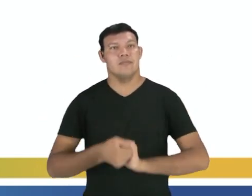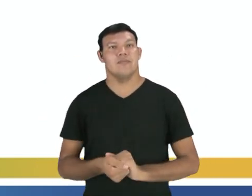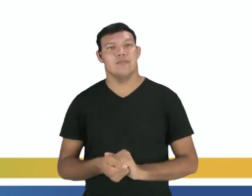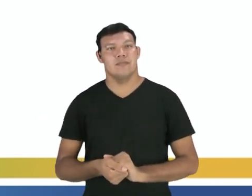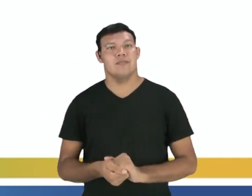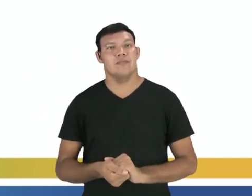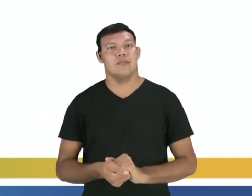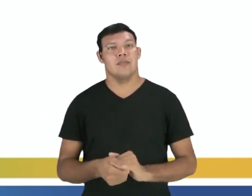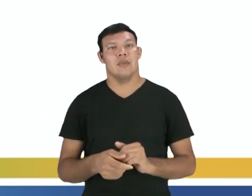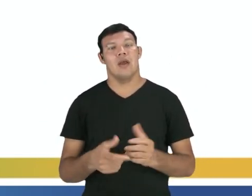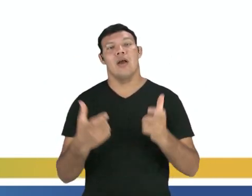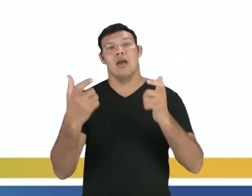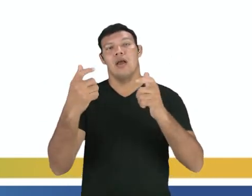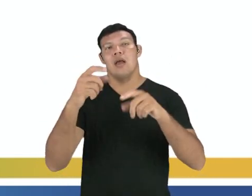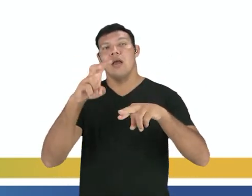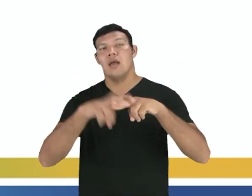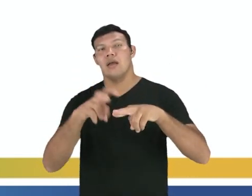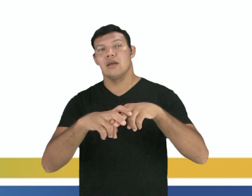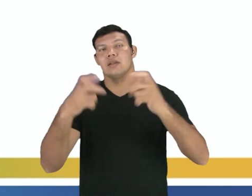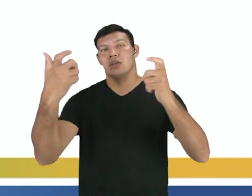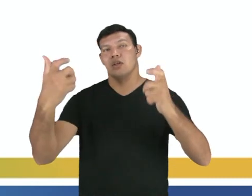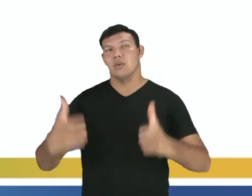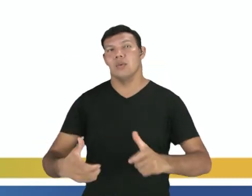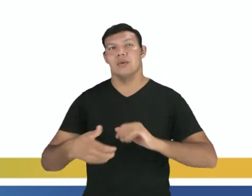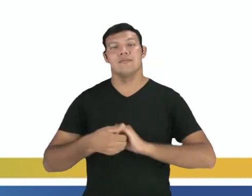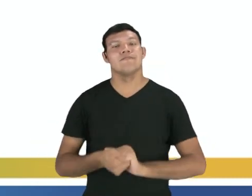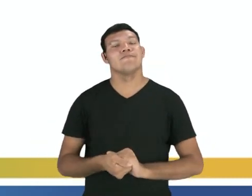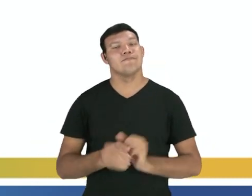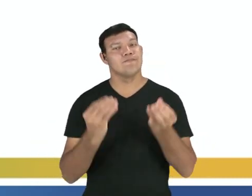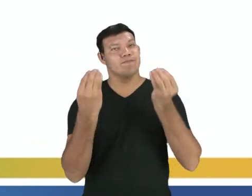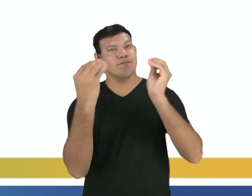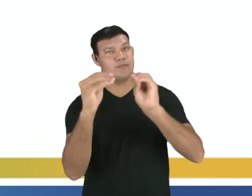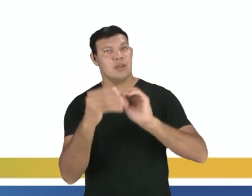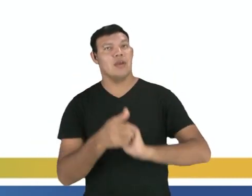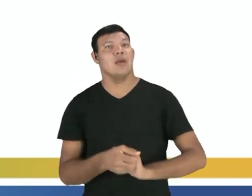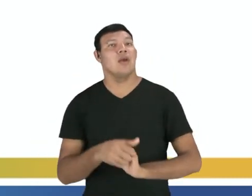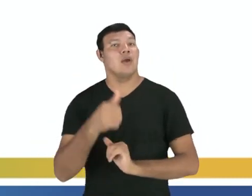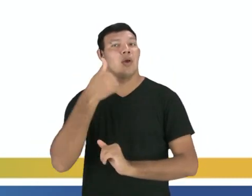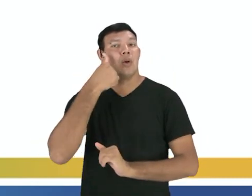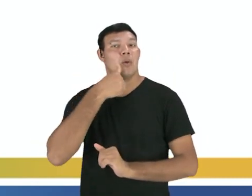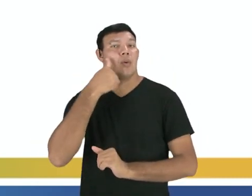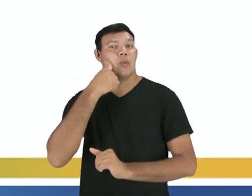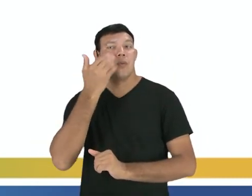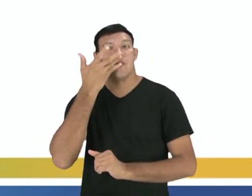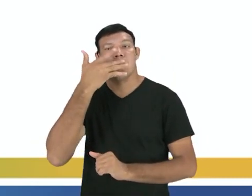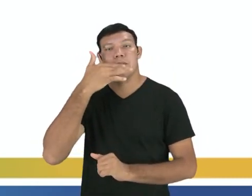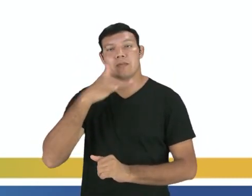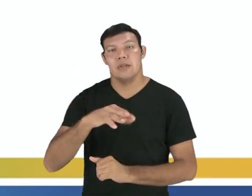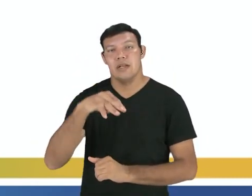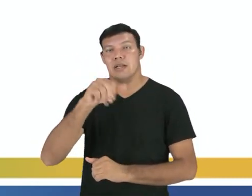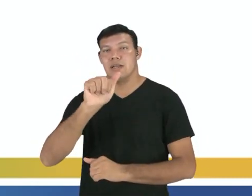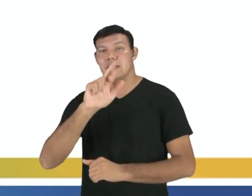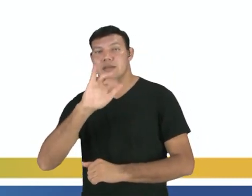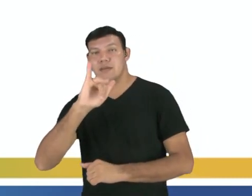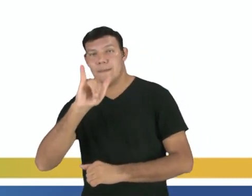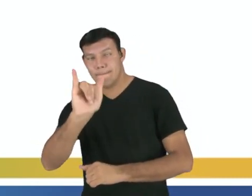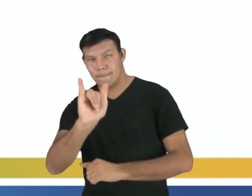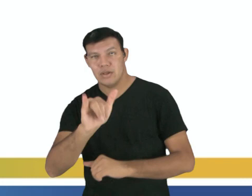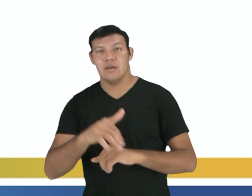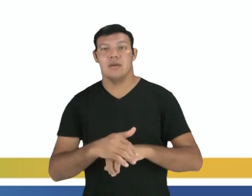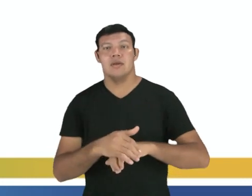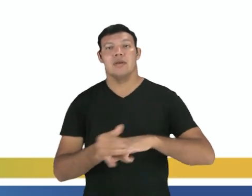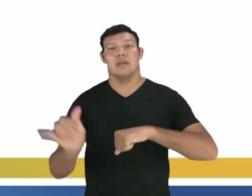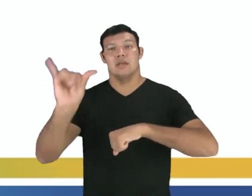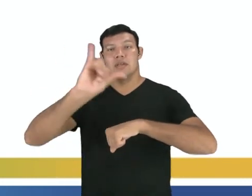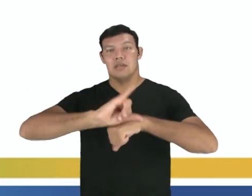onde está a cadeira e três pedaços e aí nós temos Mary is on the best câmera está sabendo sobre a